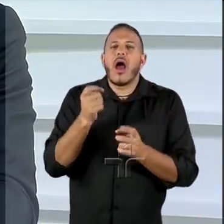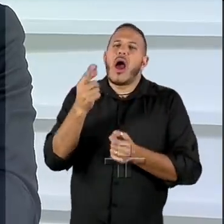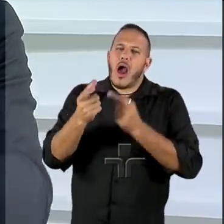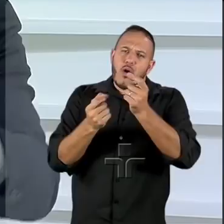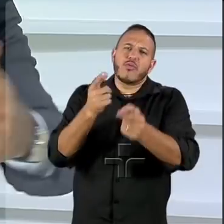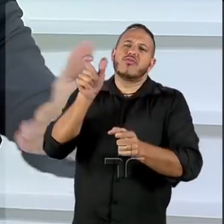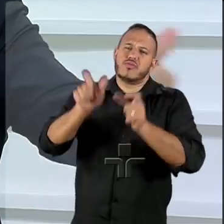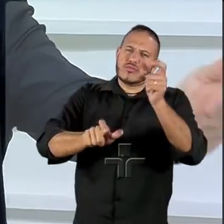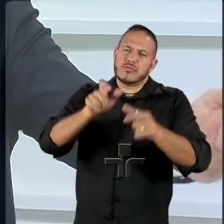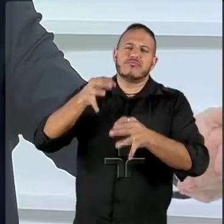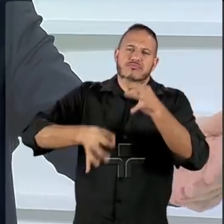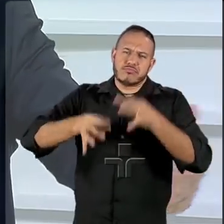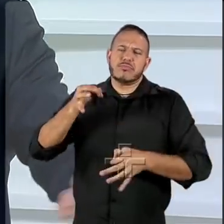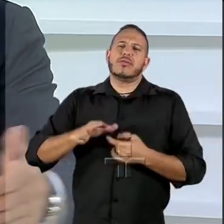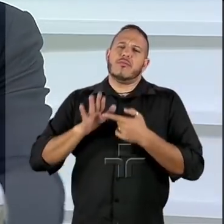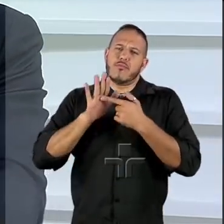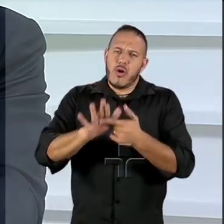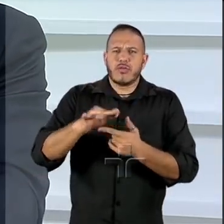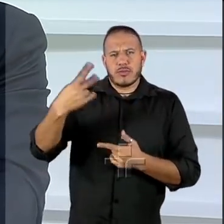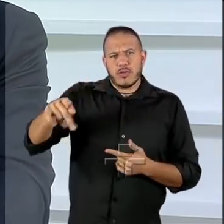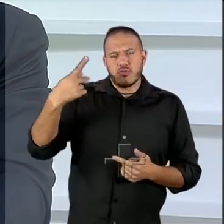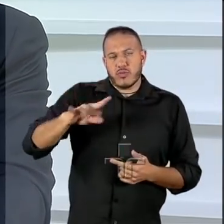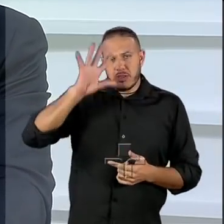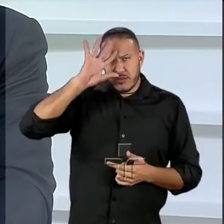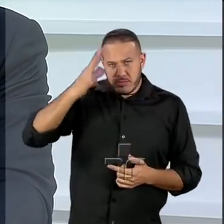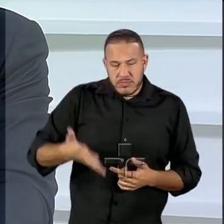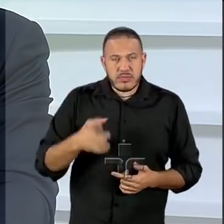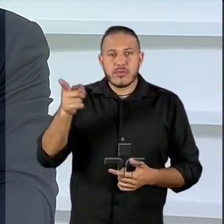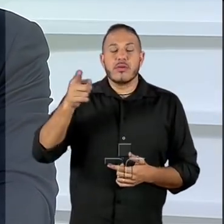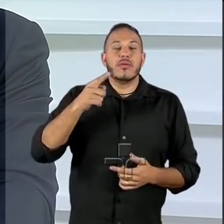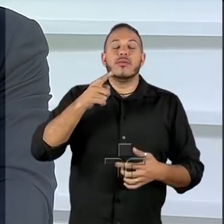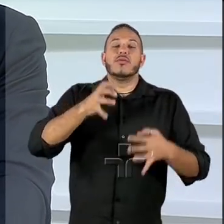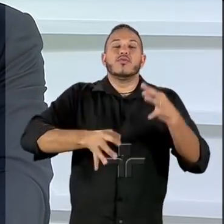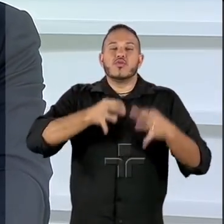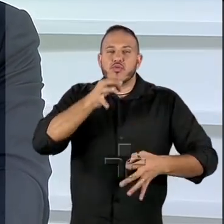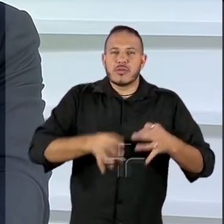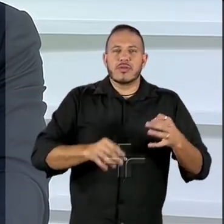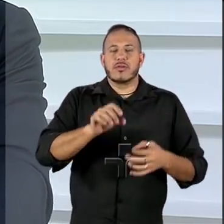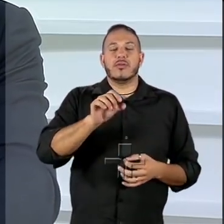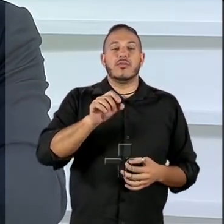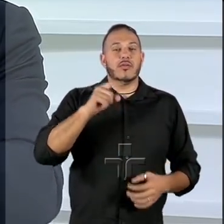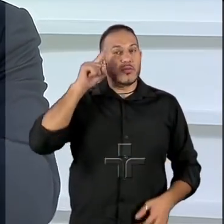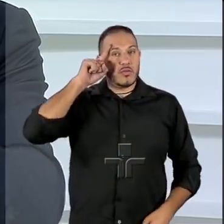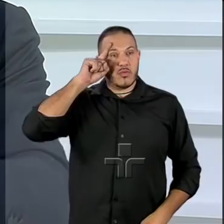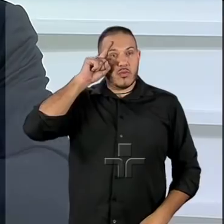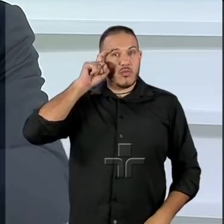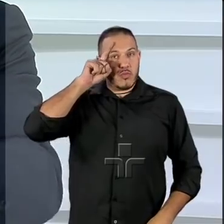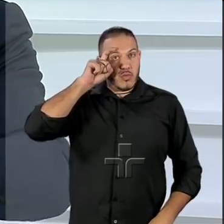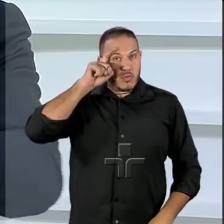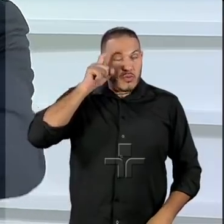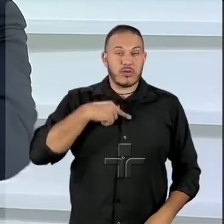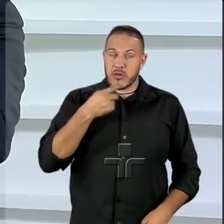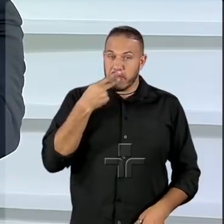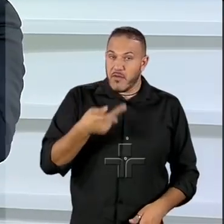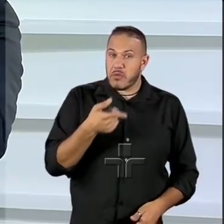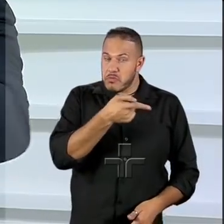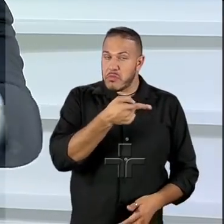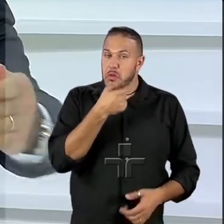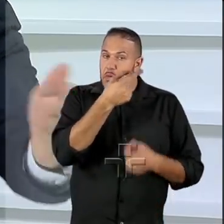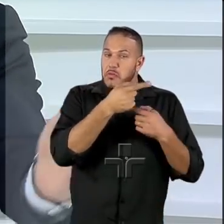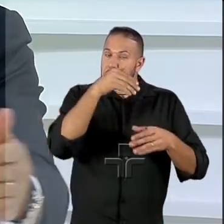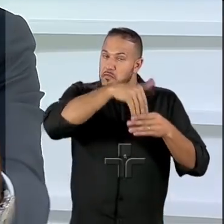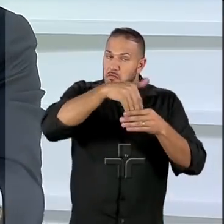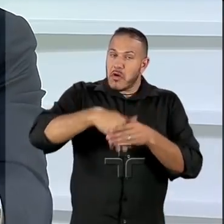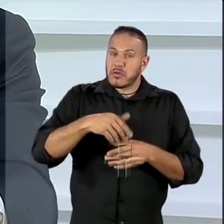magistrados manifestam-se nas suas decisões. O juiz Sérgio Moro, por exemplo, em diversas ocasiões, nos seus votos, se